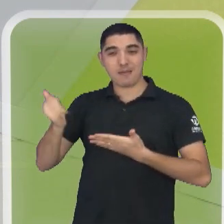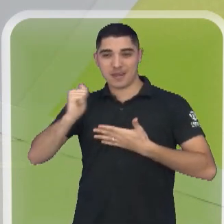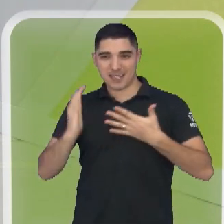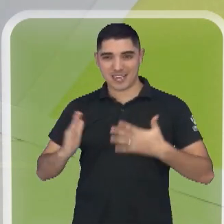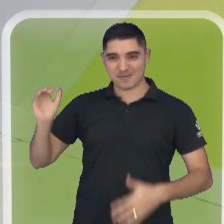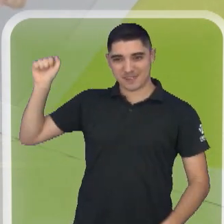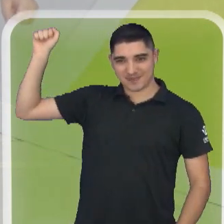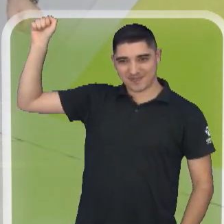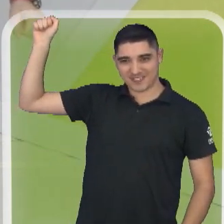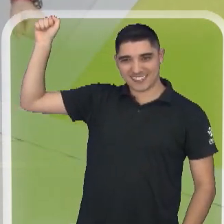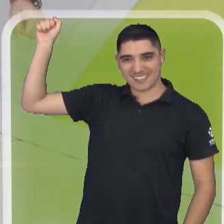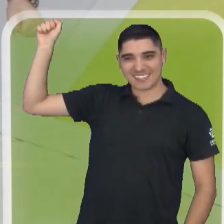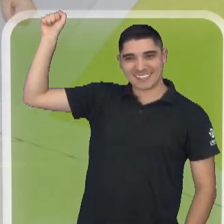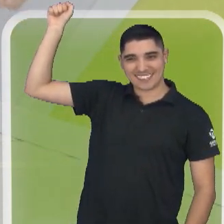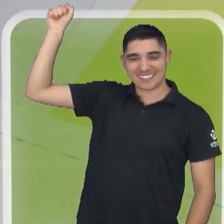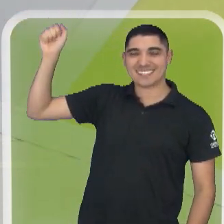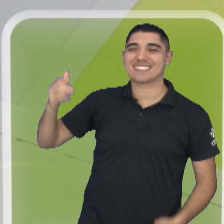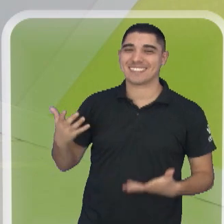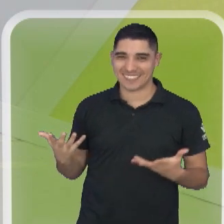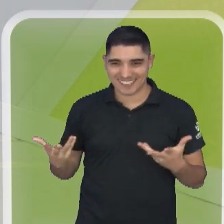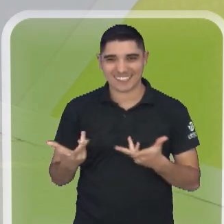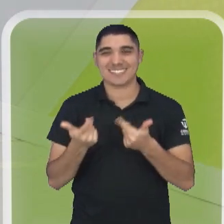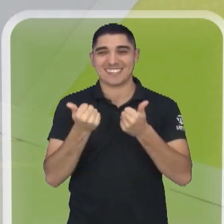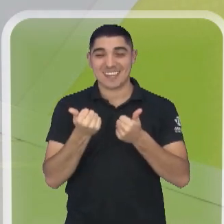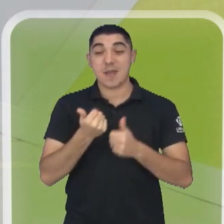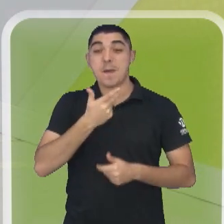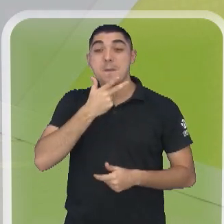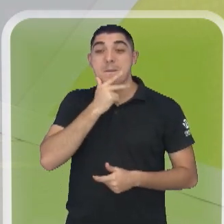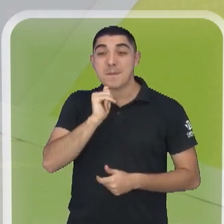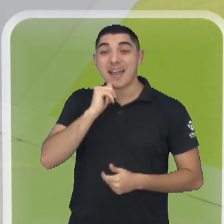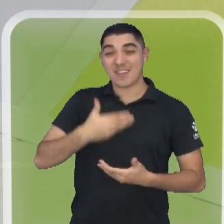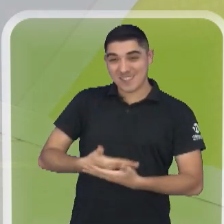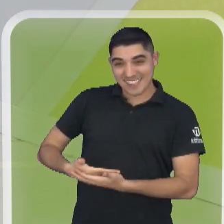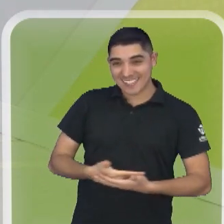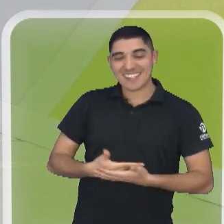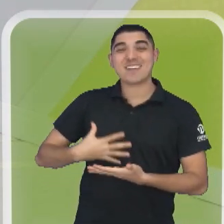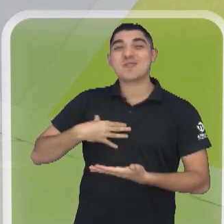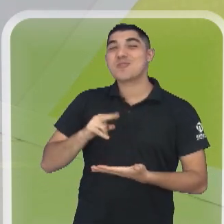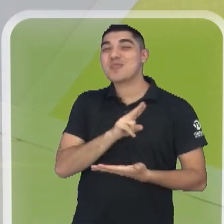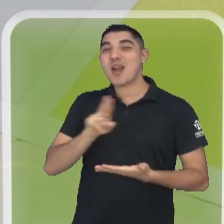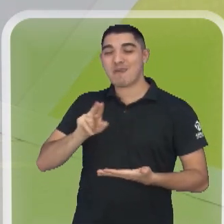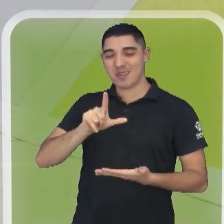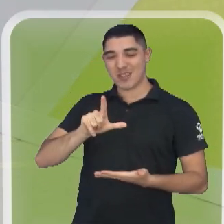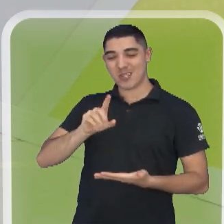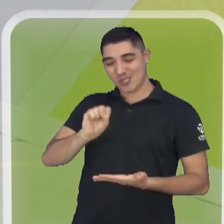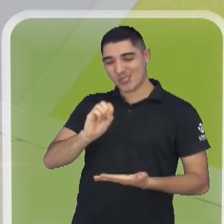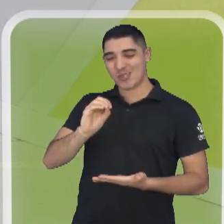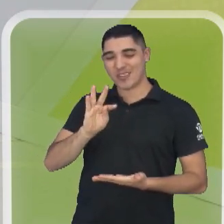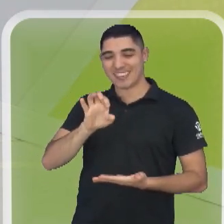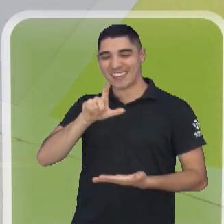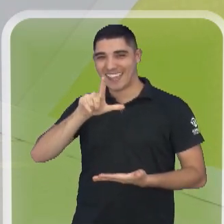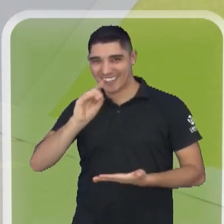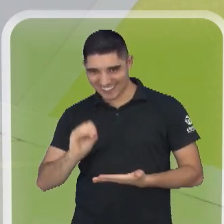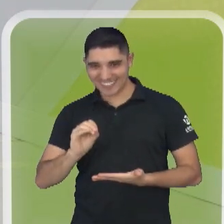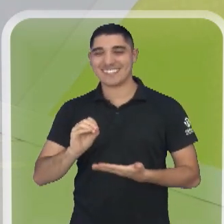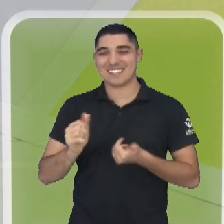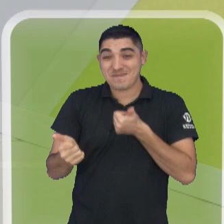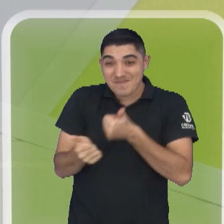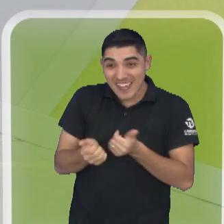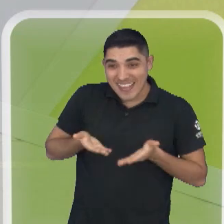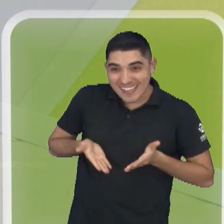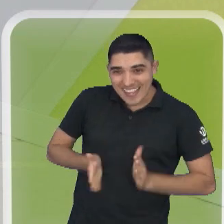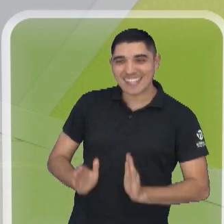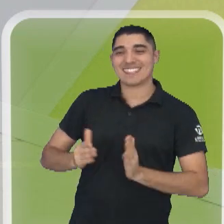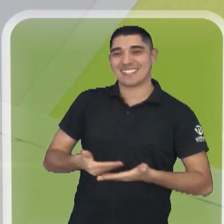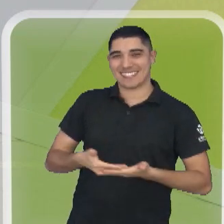de Libras, aquele soquinho maroto. Aê, o papai do Soteldo Arantes do Nascimento, tá batendo na porta para sair o nosso